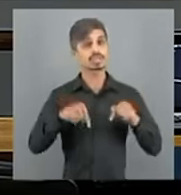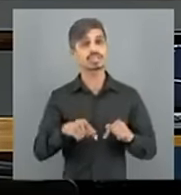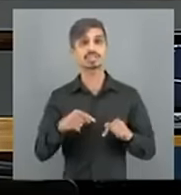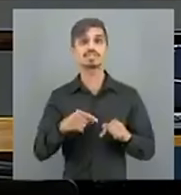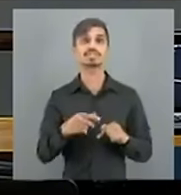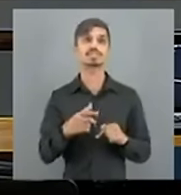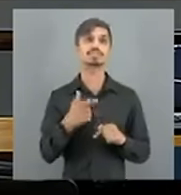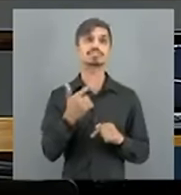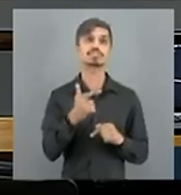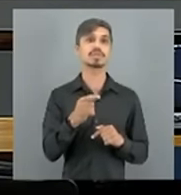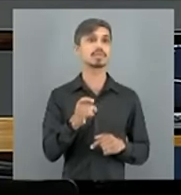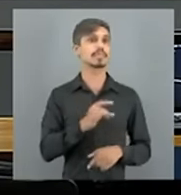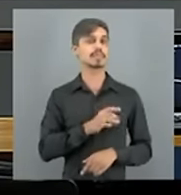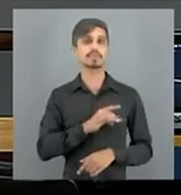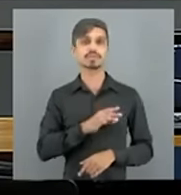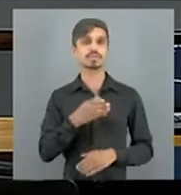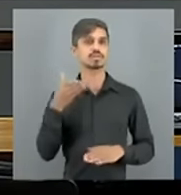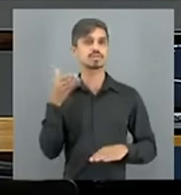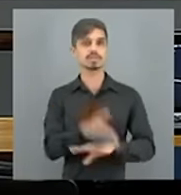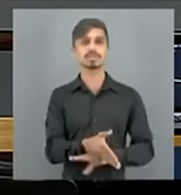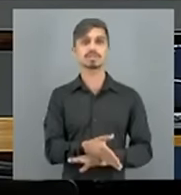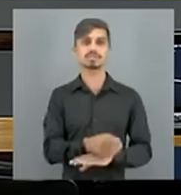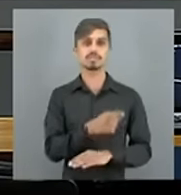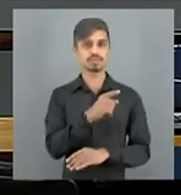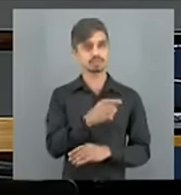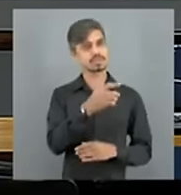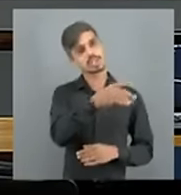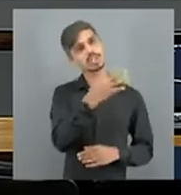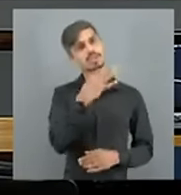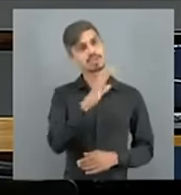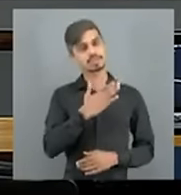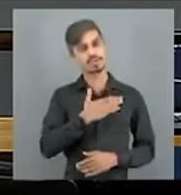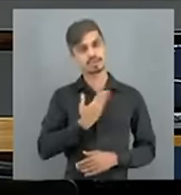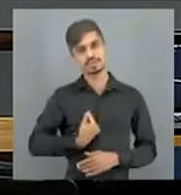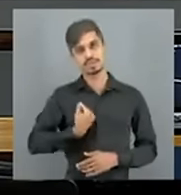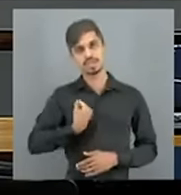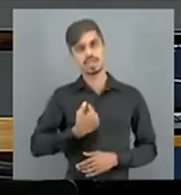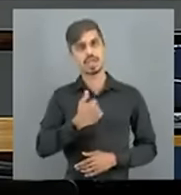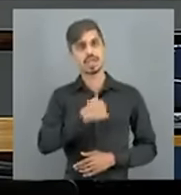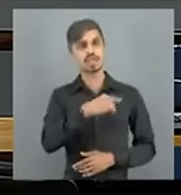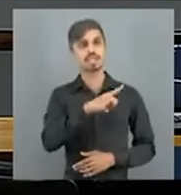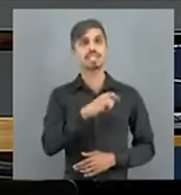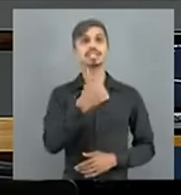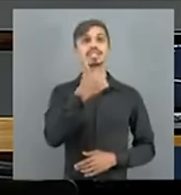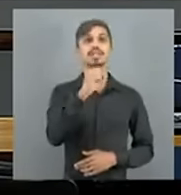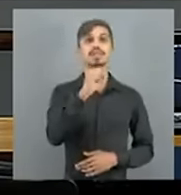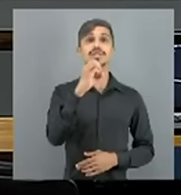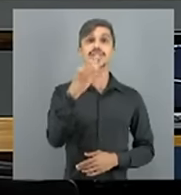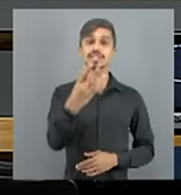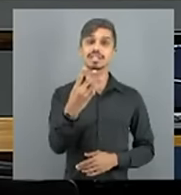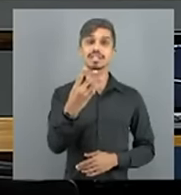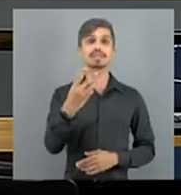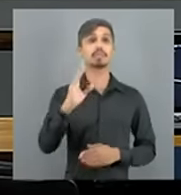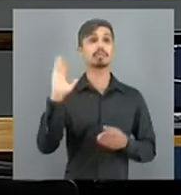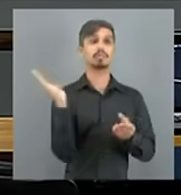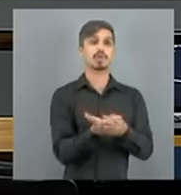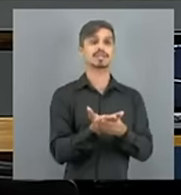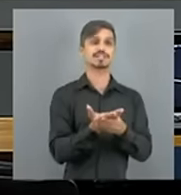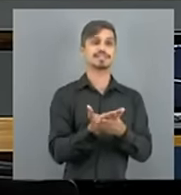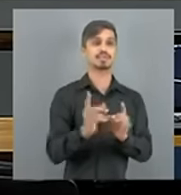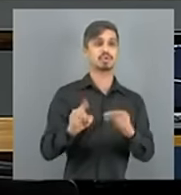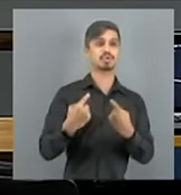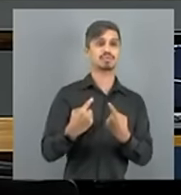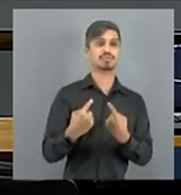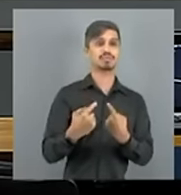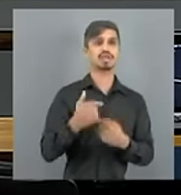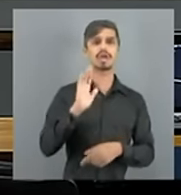não temos medo de entrar. Você, porque você não conhece a minha vida. Eu tenho 183 processos, William.